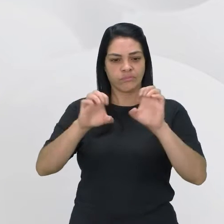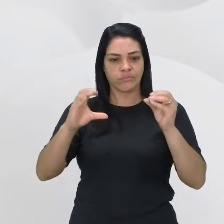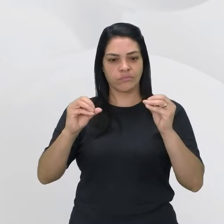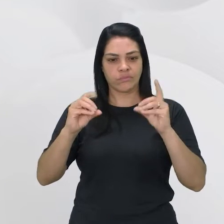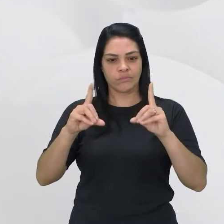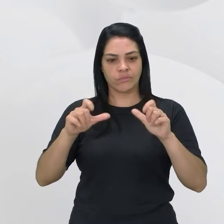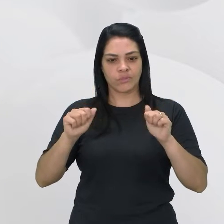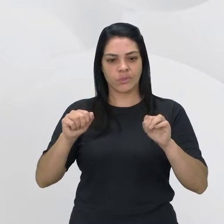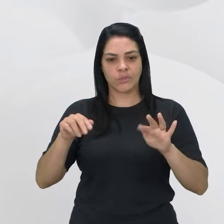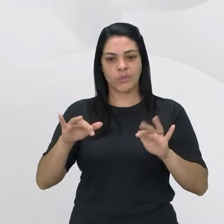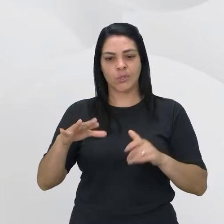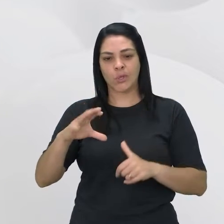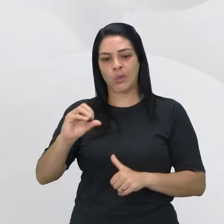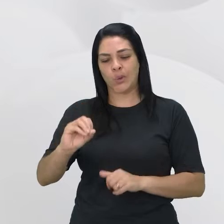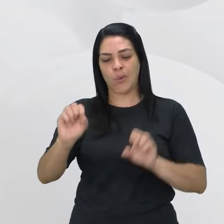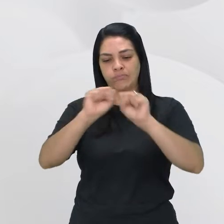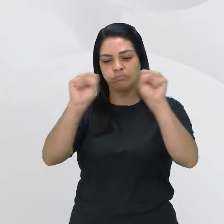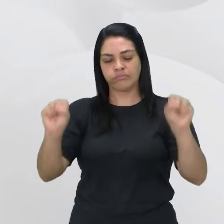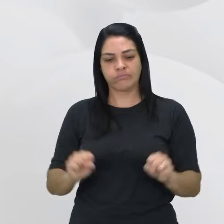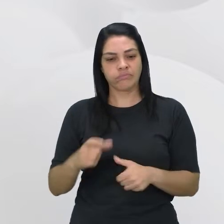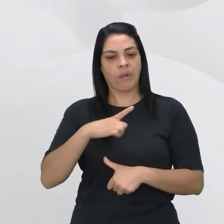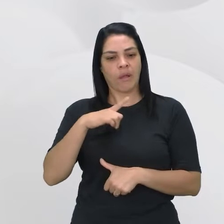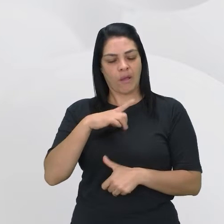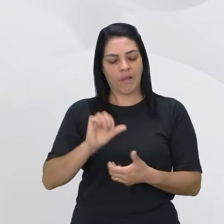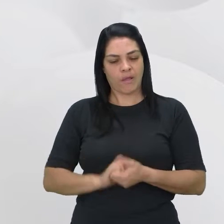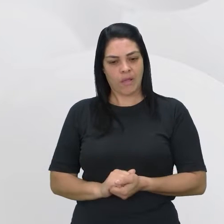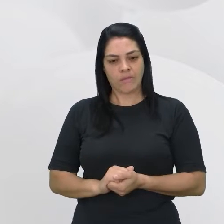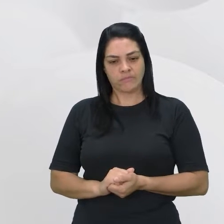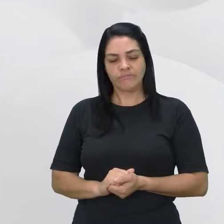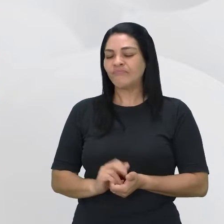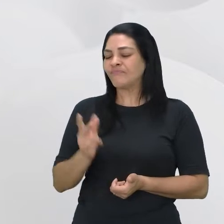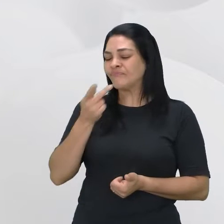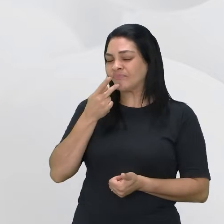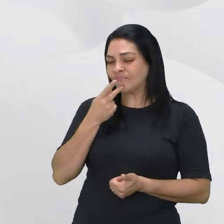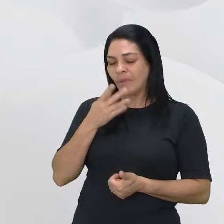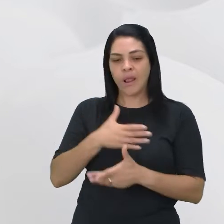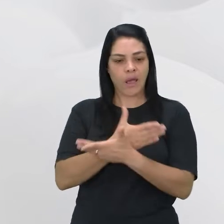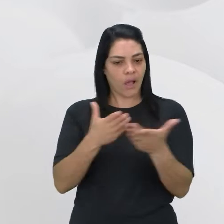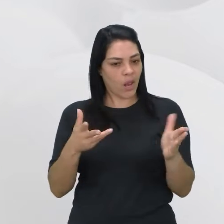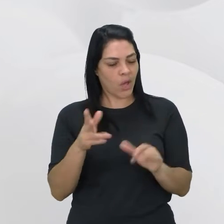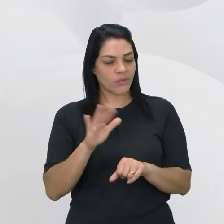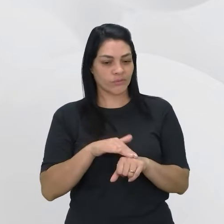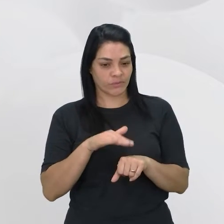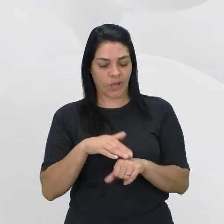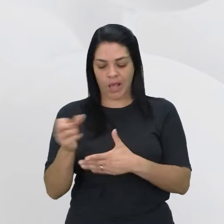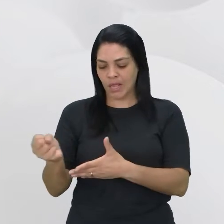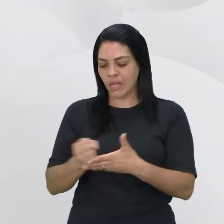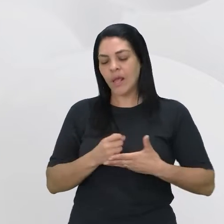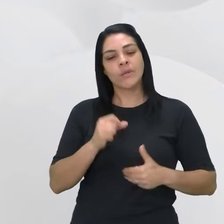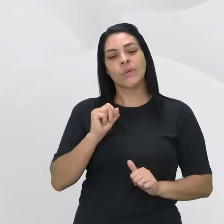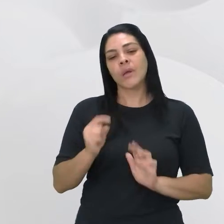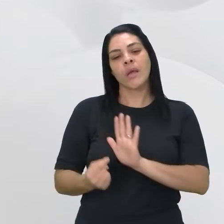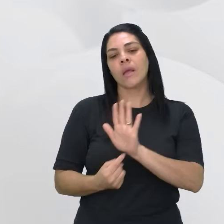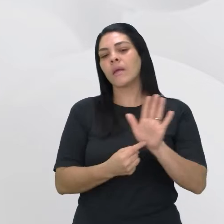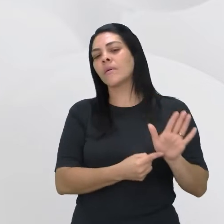que dentro da fala dela, dentro desse recorte que foi feito aqui, né, que a gente fez, traz muito em destaque esse senso de responsabilidade